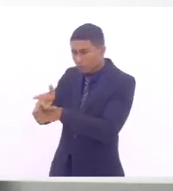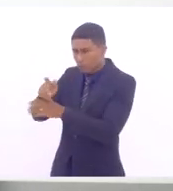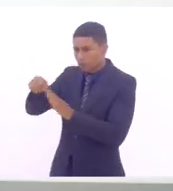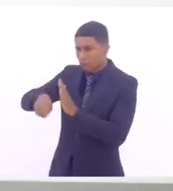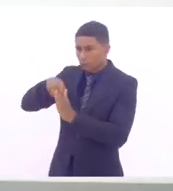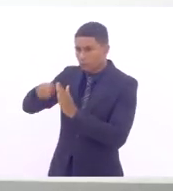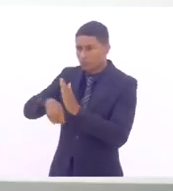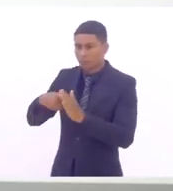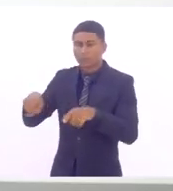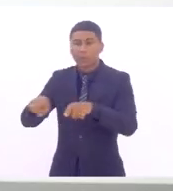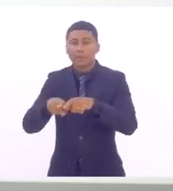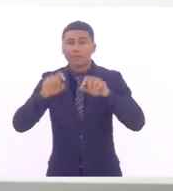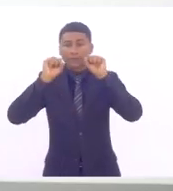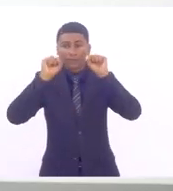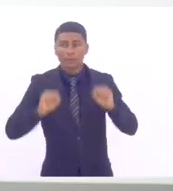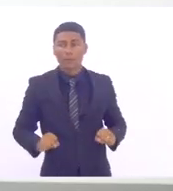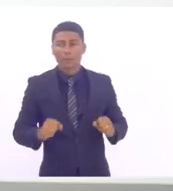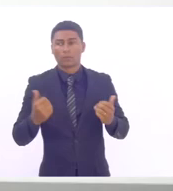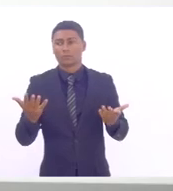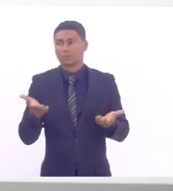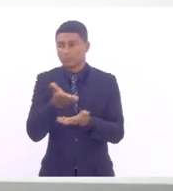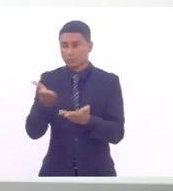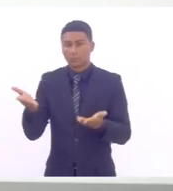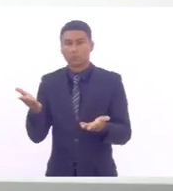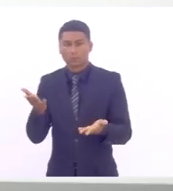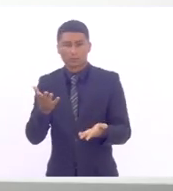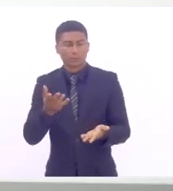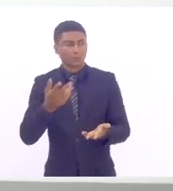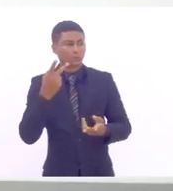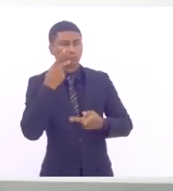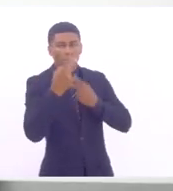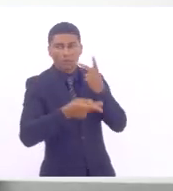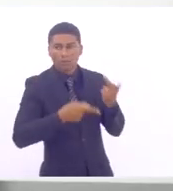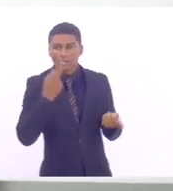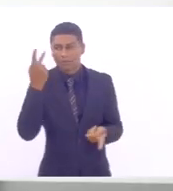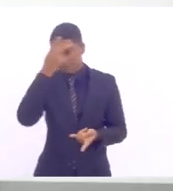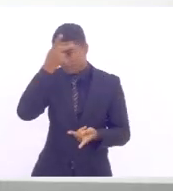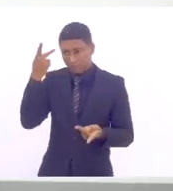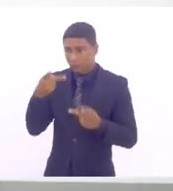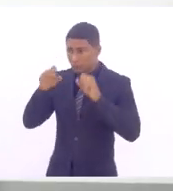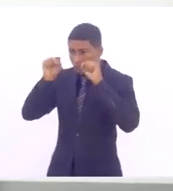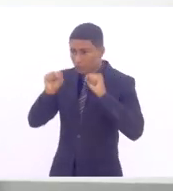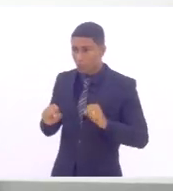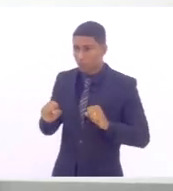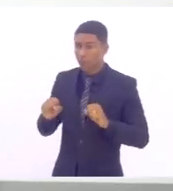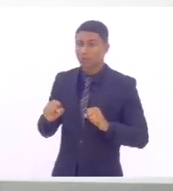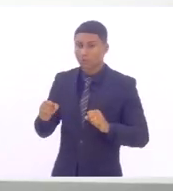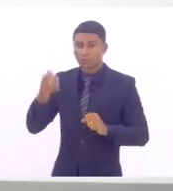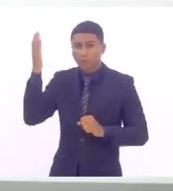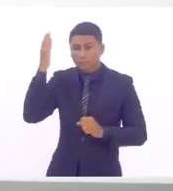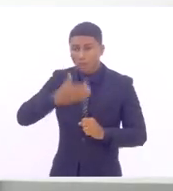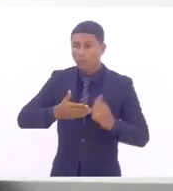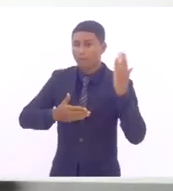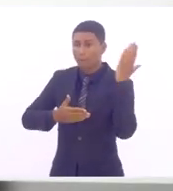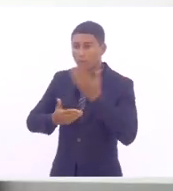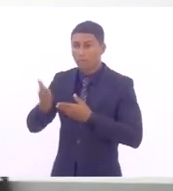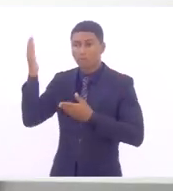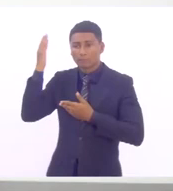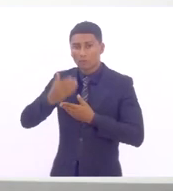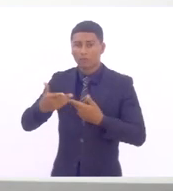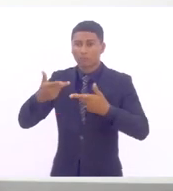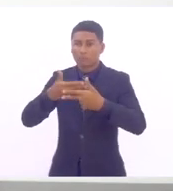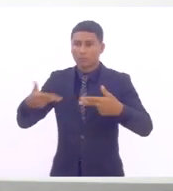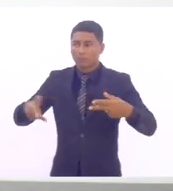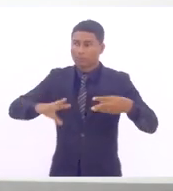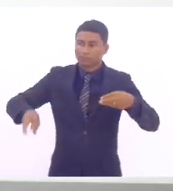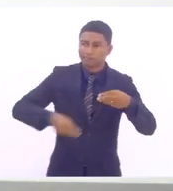testemunhos, depoimentos de testemunhas, de vítimas, enfim, que a gente junte essa prova com demais provas para formalizar,